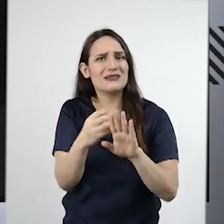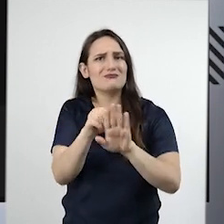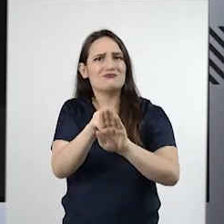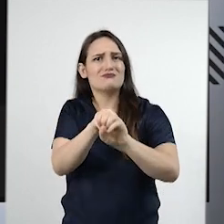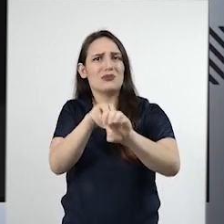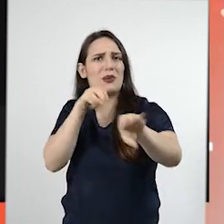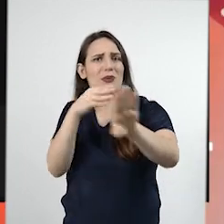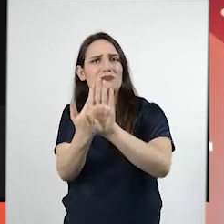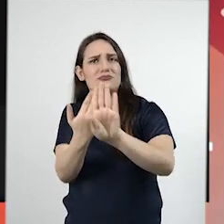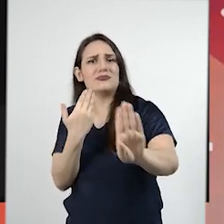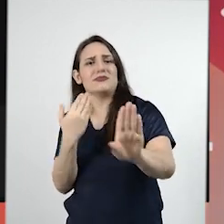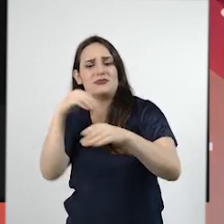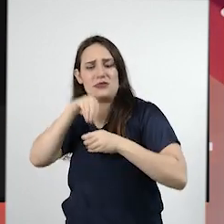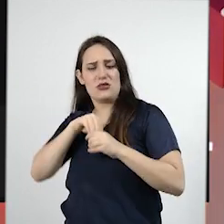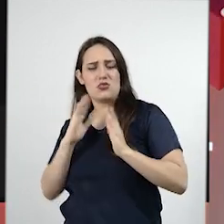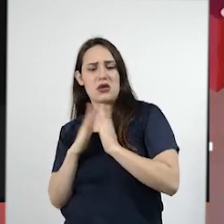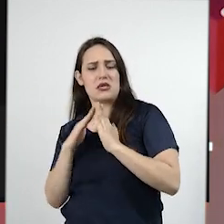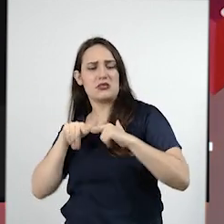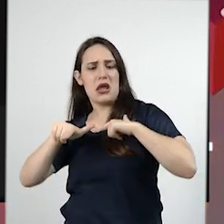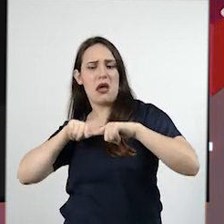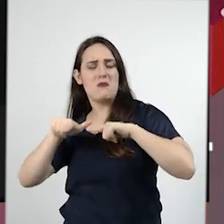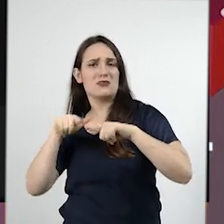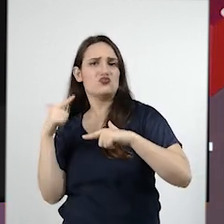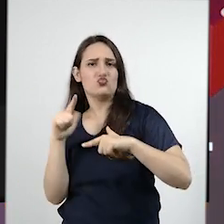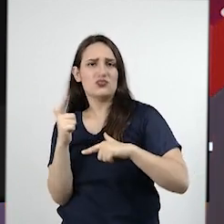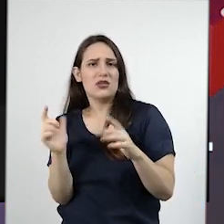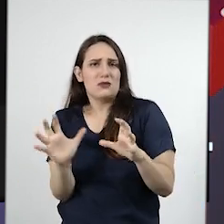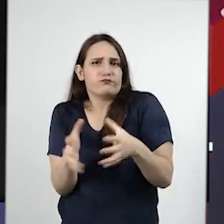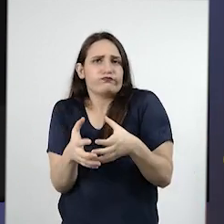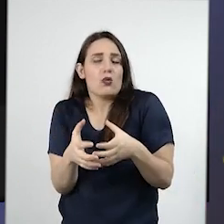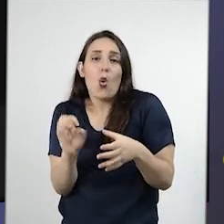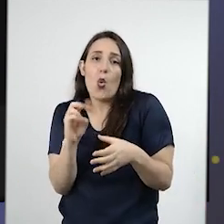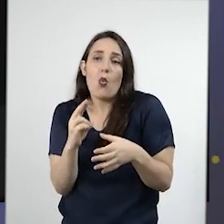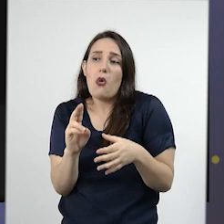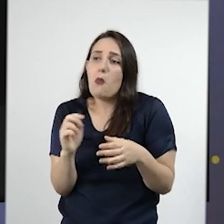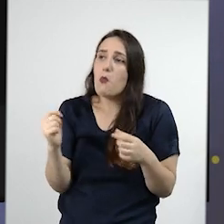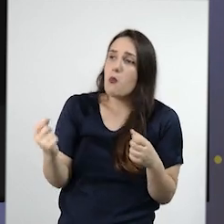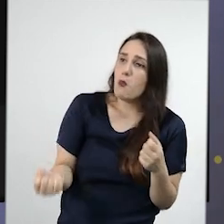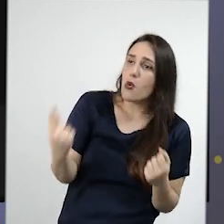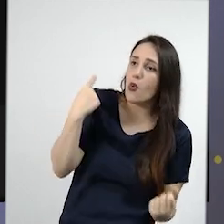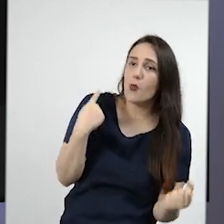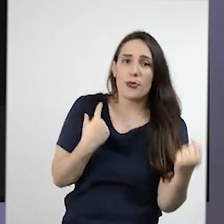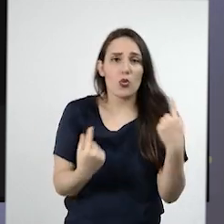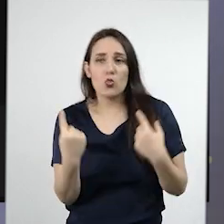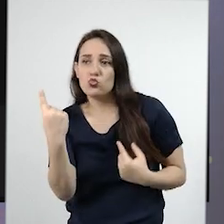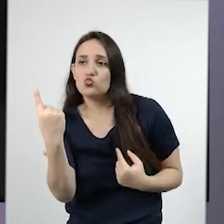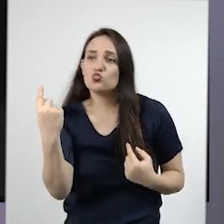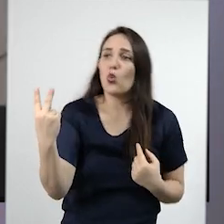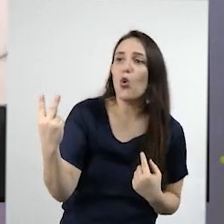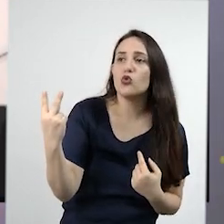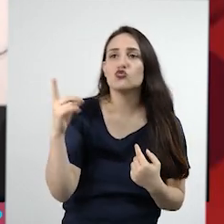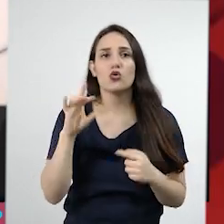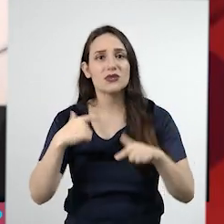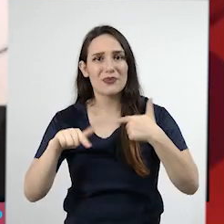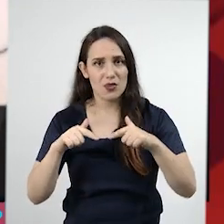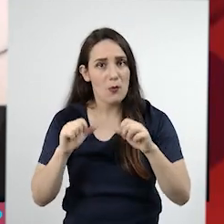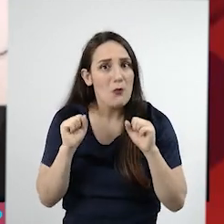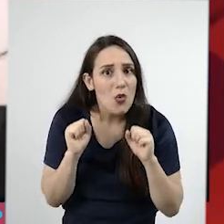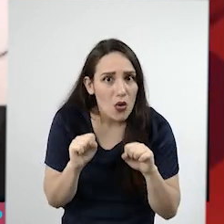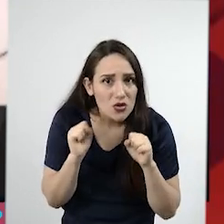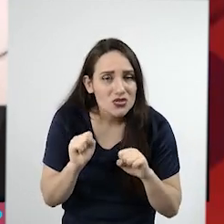esse trabalho mais de casa, menos aglomerado nas repartições públicas e privadas. Isso pode